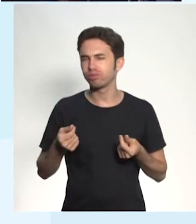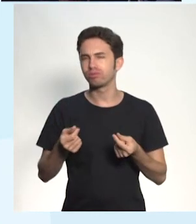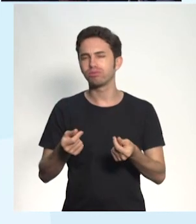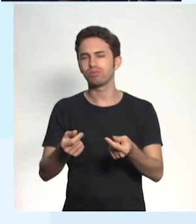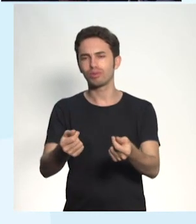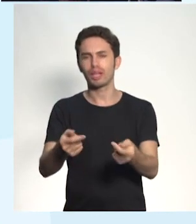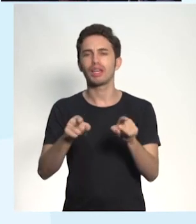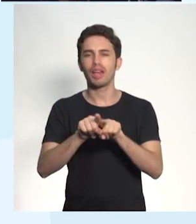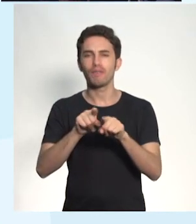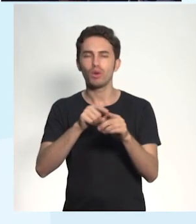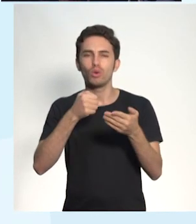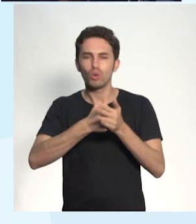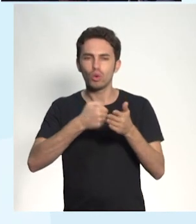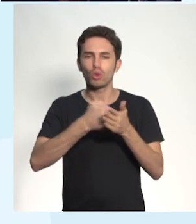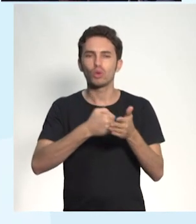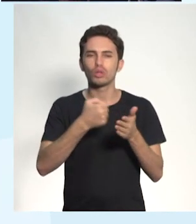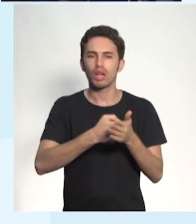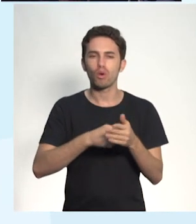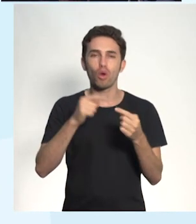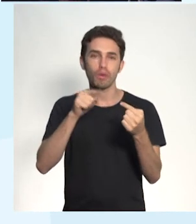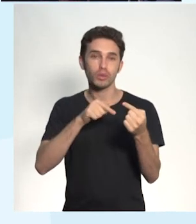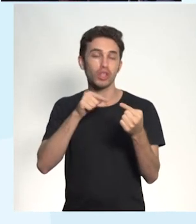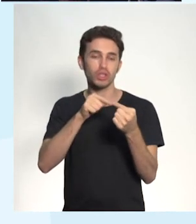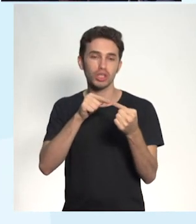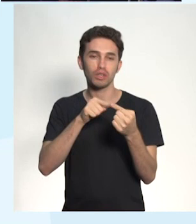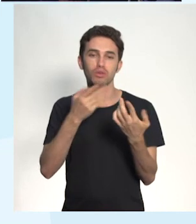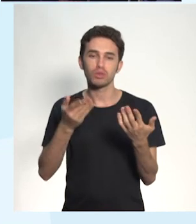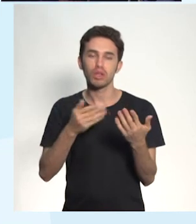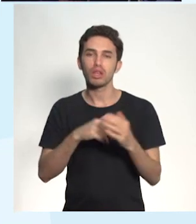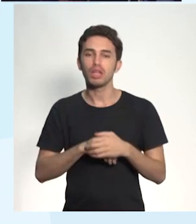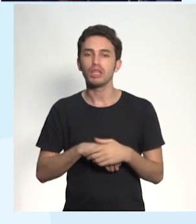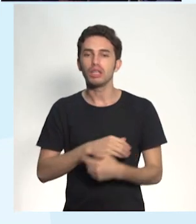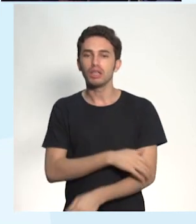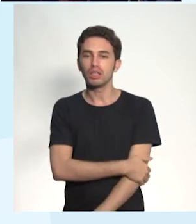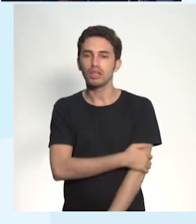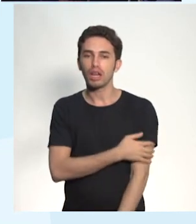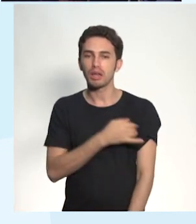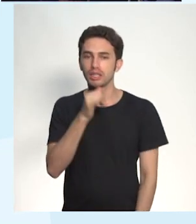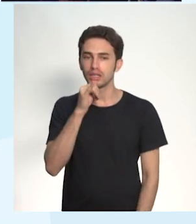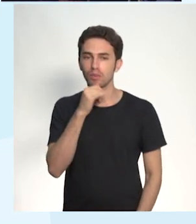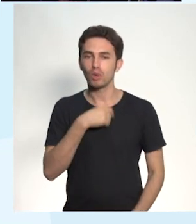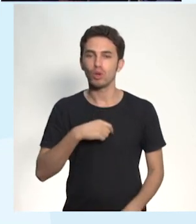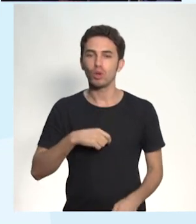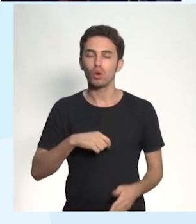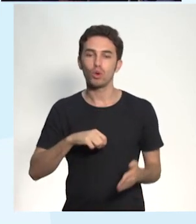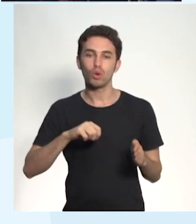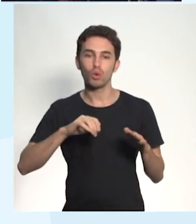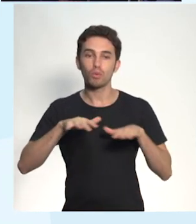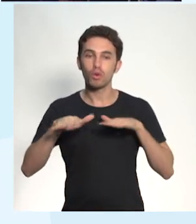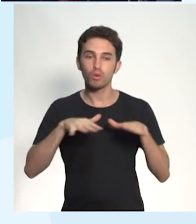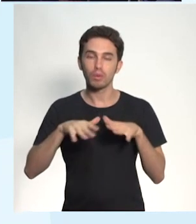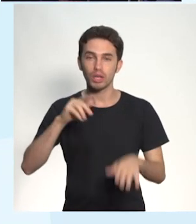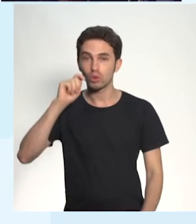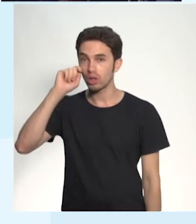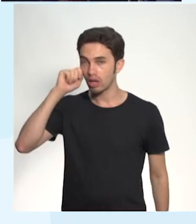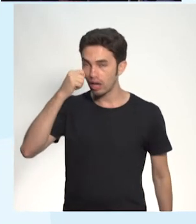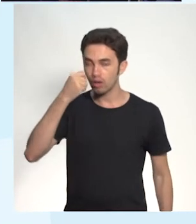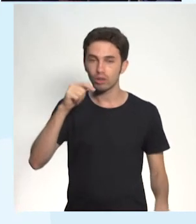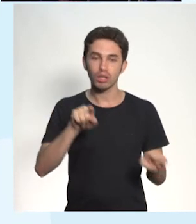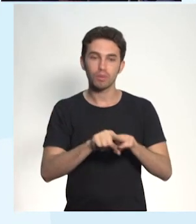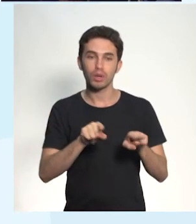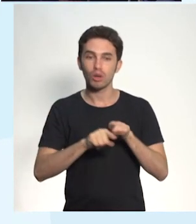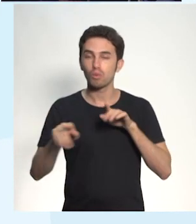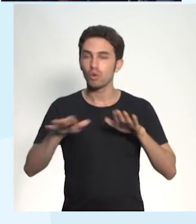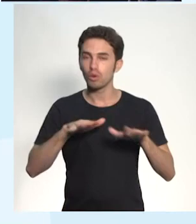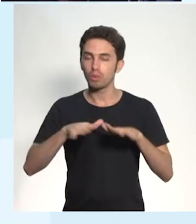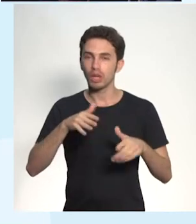por objetivos, né, vinculados a uma causa. E aí a gente vai ter aí o movimento negro, o movimento LGBT, que eles, vamos dizer assim, é uma